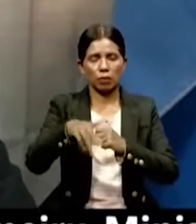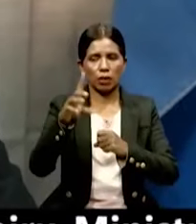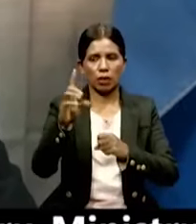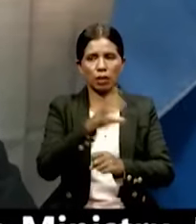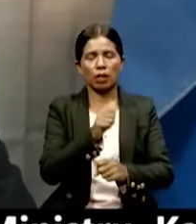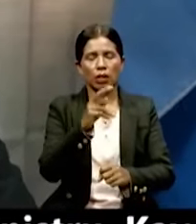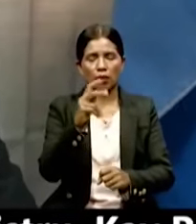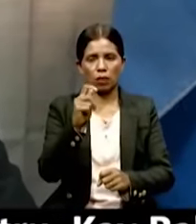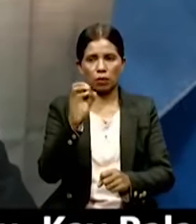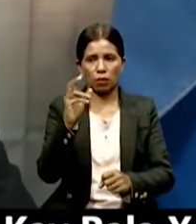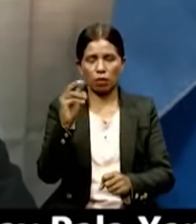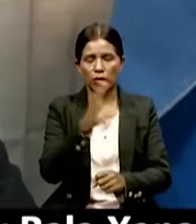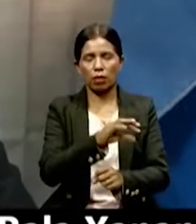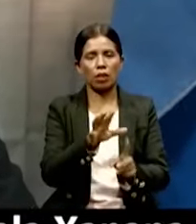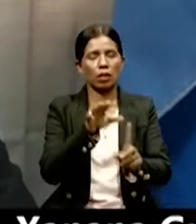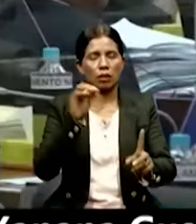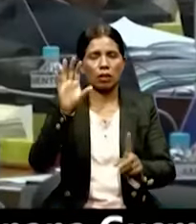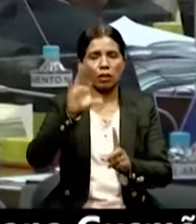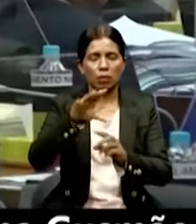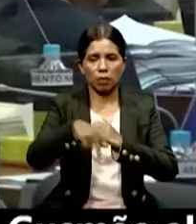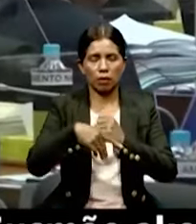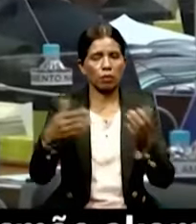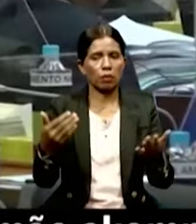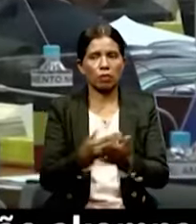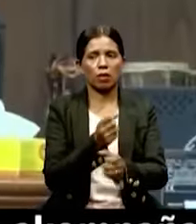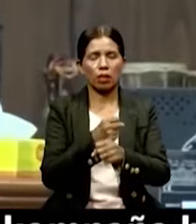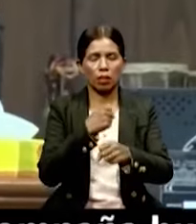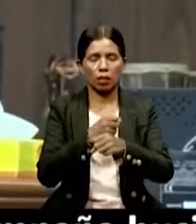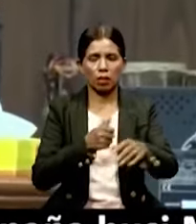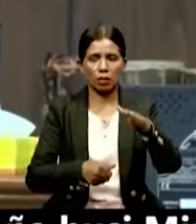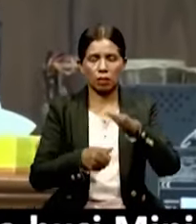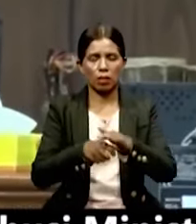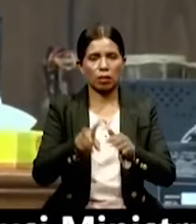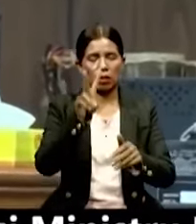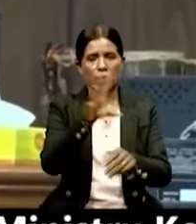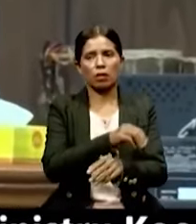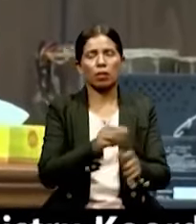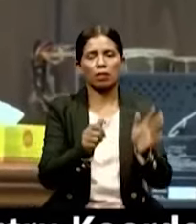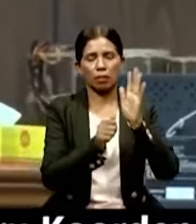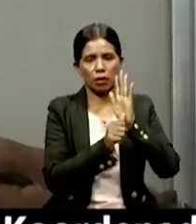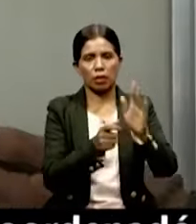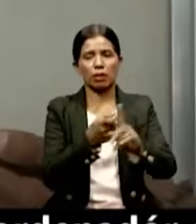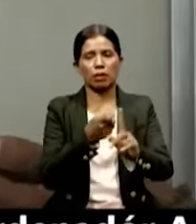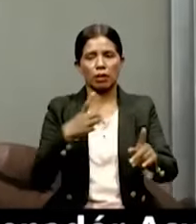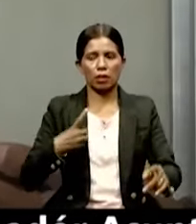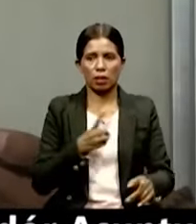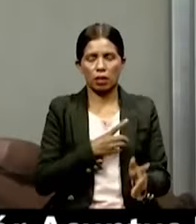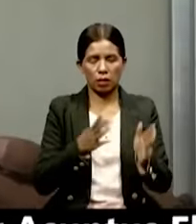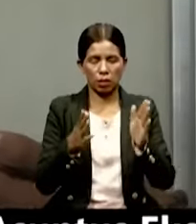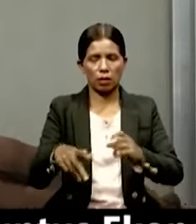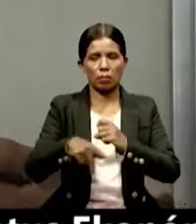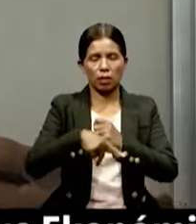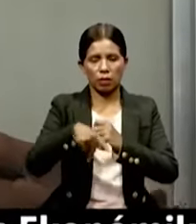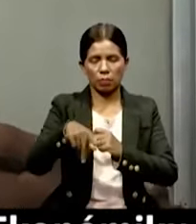da Conceição Caloan. Elisau ba hili sefi bancada fong ne halau sekreta ba pakote rua lebe apresenta husi deputado sira iha bancada